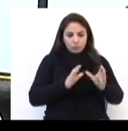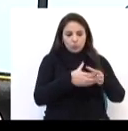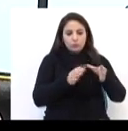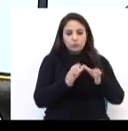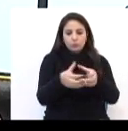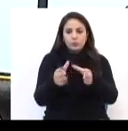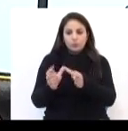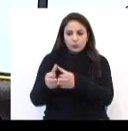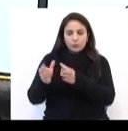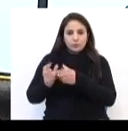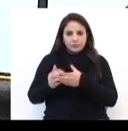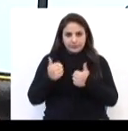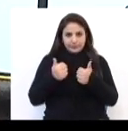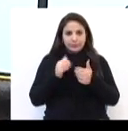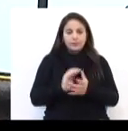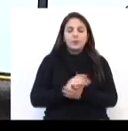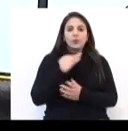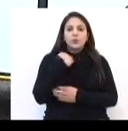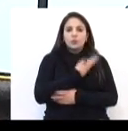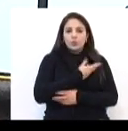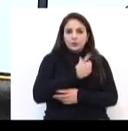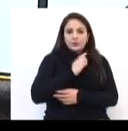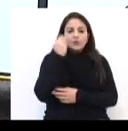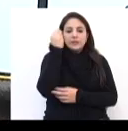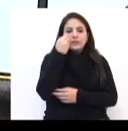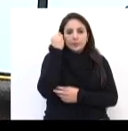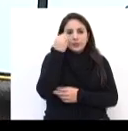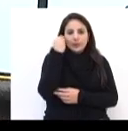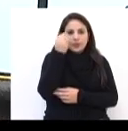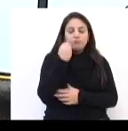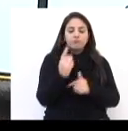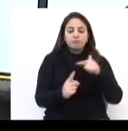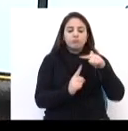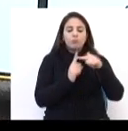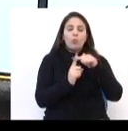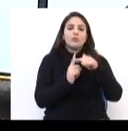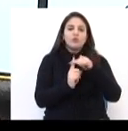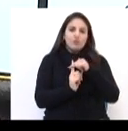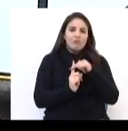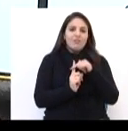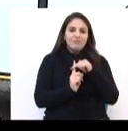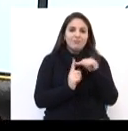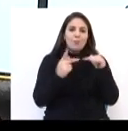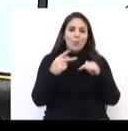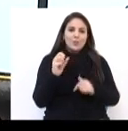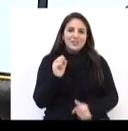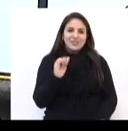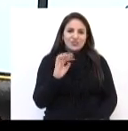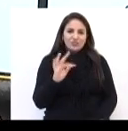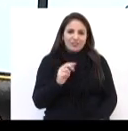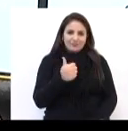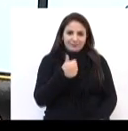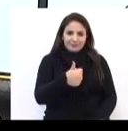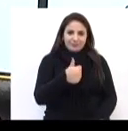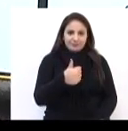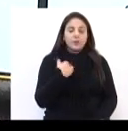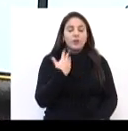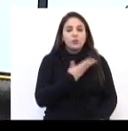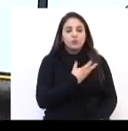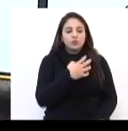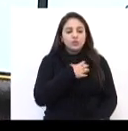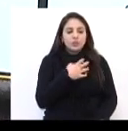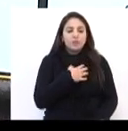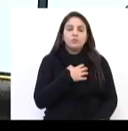né? Então nós temos tido experiências extremamente positivas. Este é um módulo